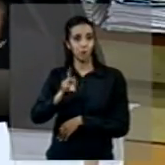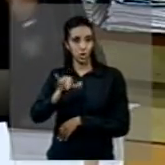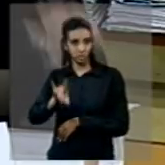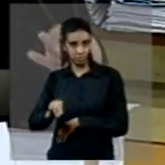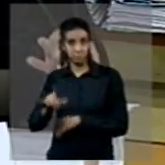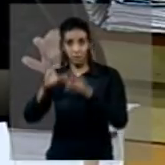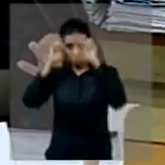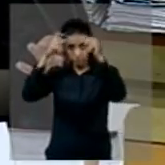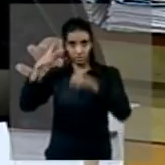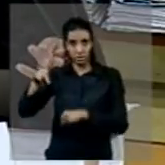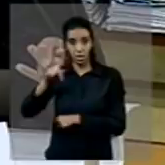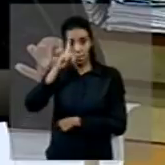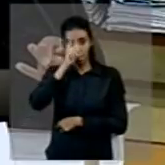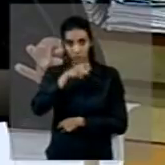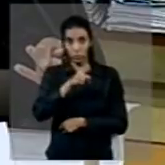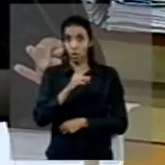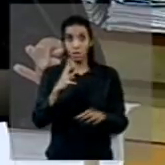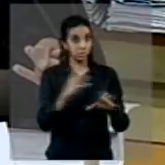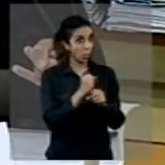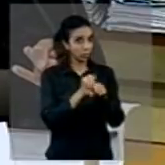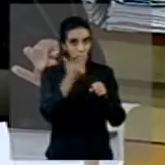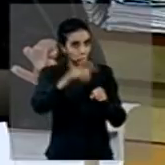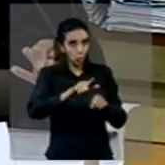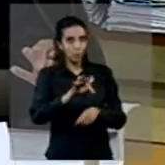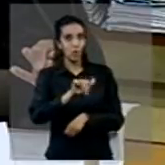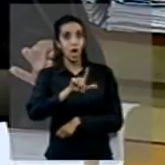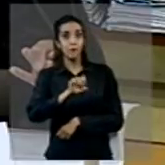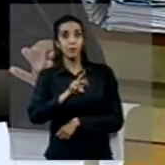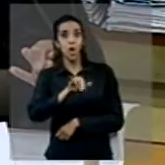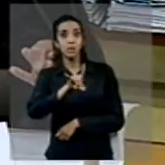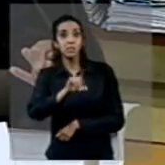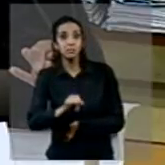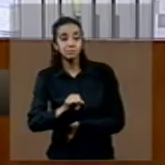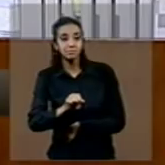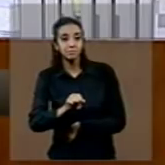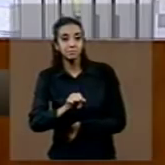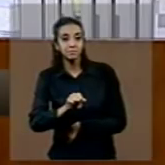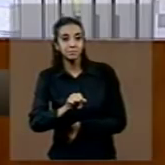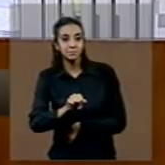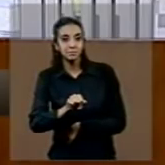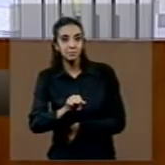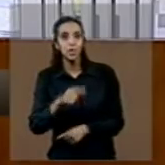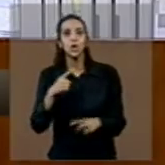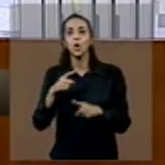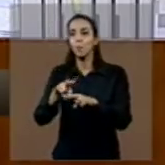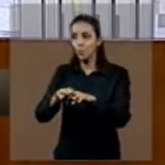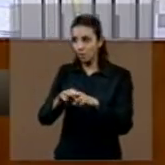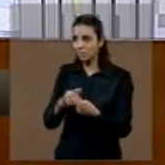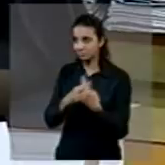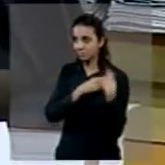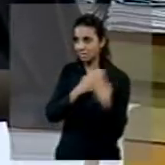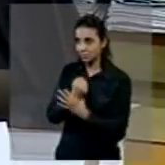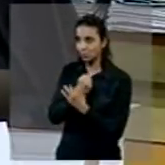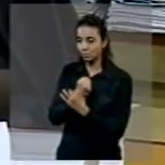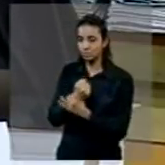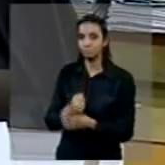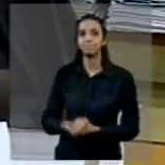ordem para não se fazer a recontagem. Em nome da segurança jurídica. Num